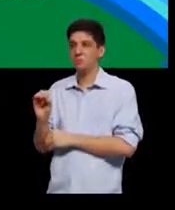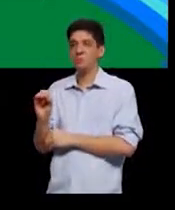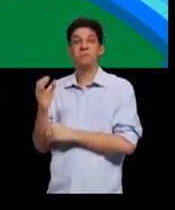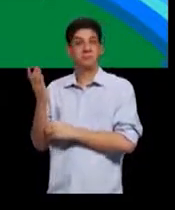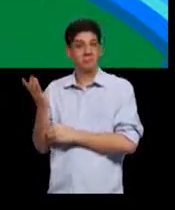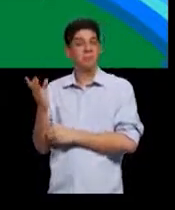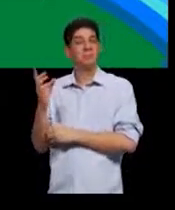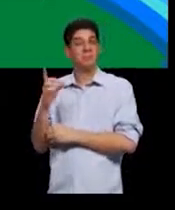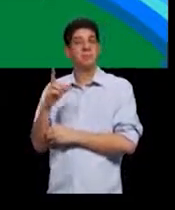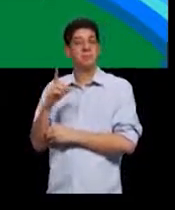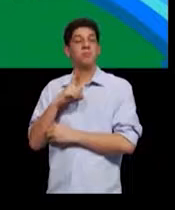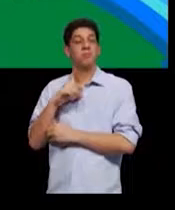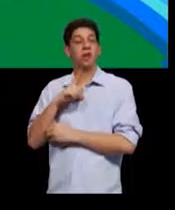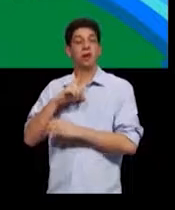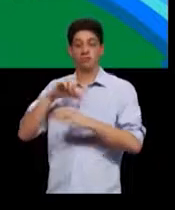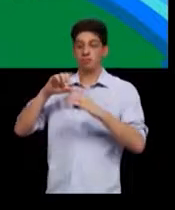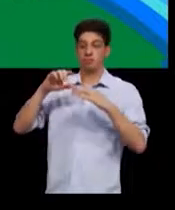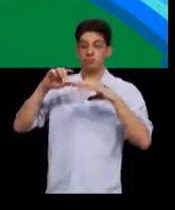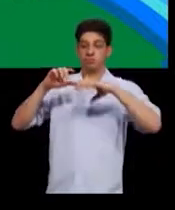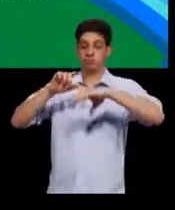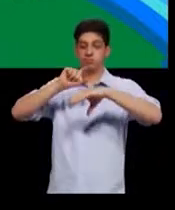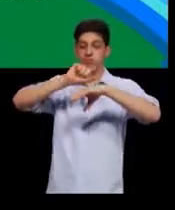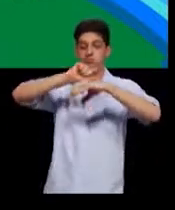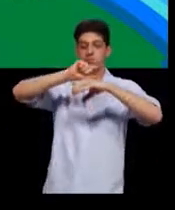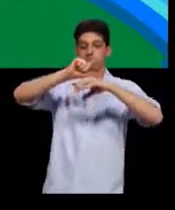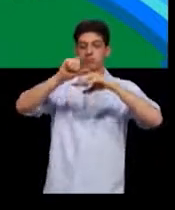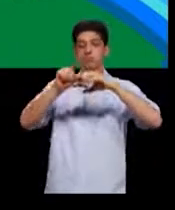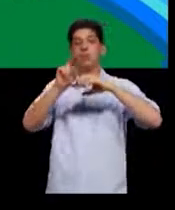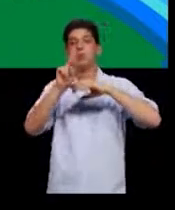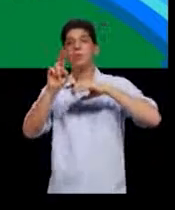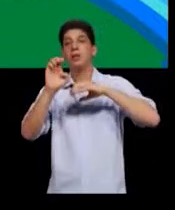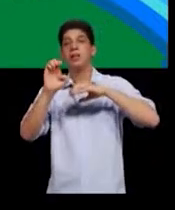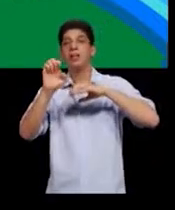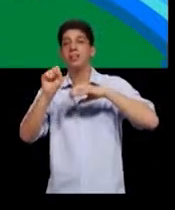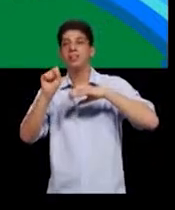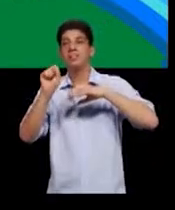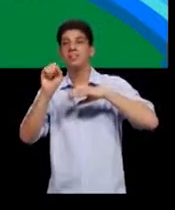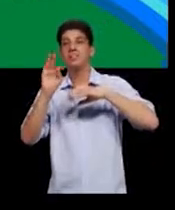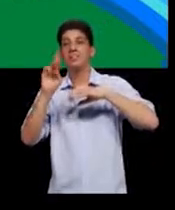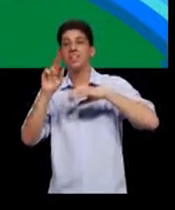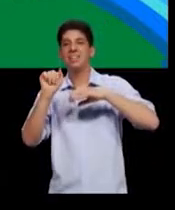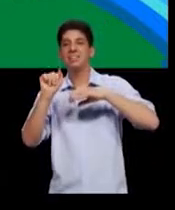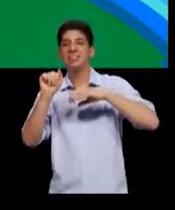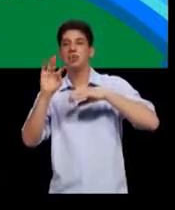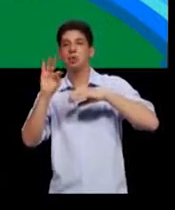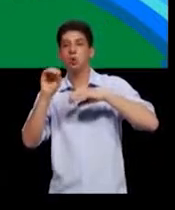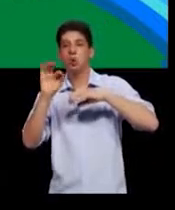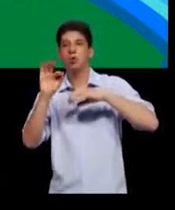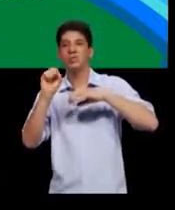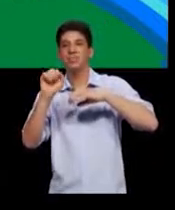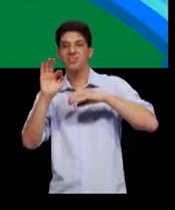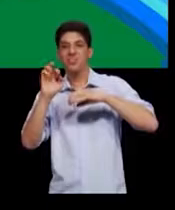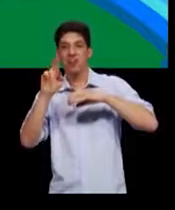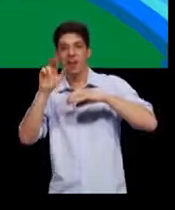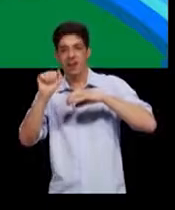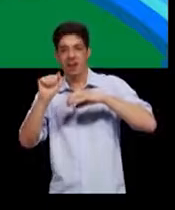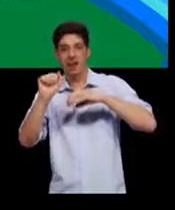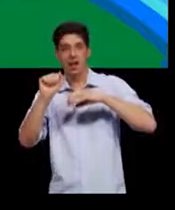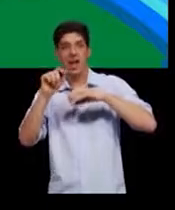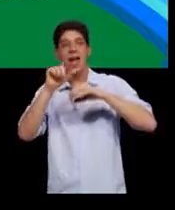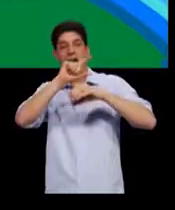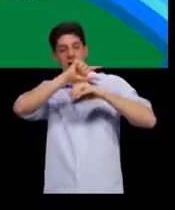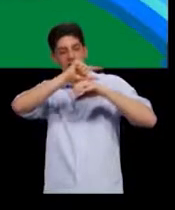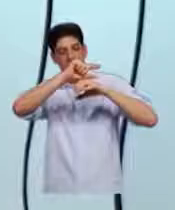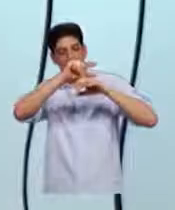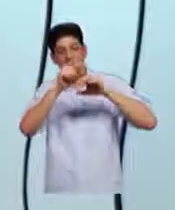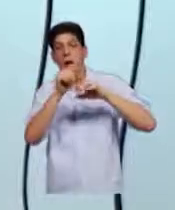bem localizada na estratosfera terrestre e esse gás ele vai constituir uma camada protetora na